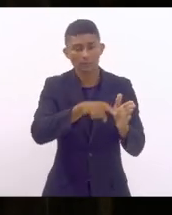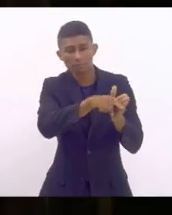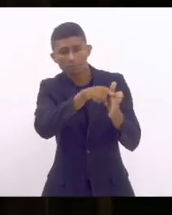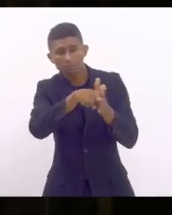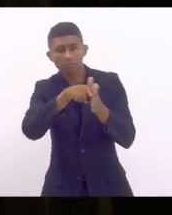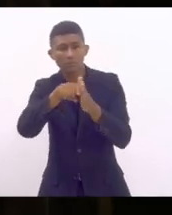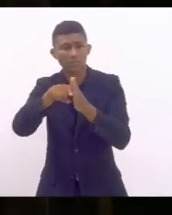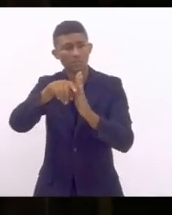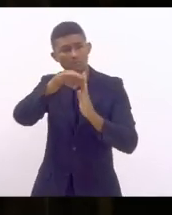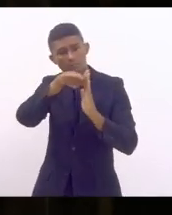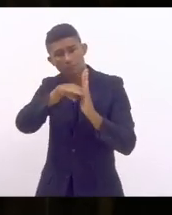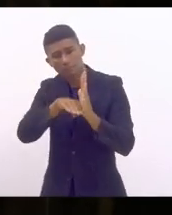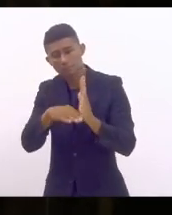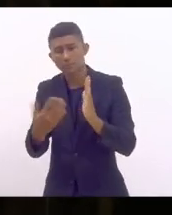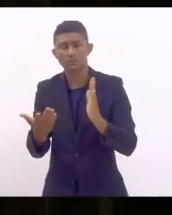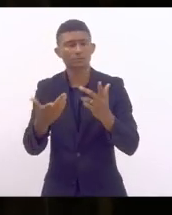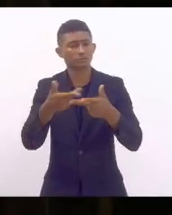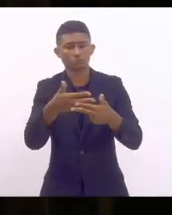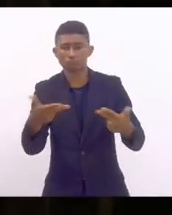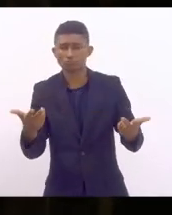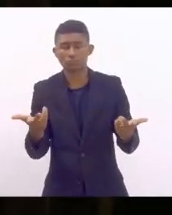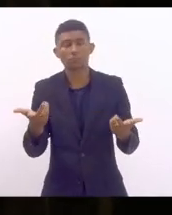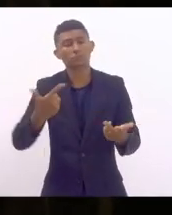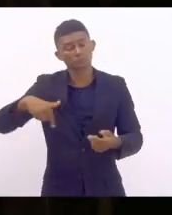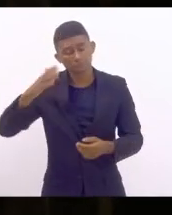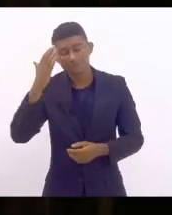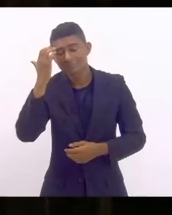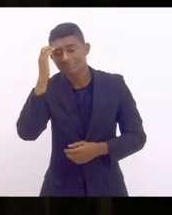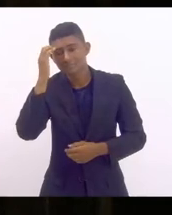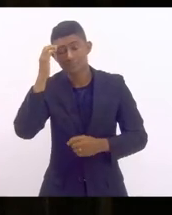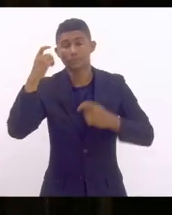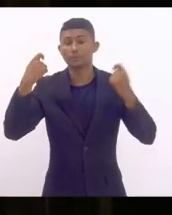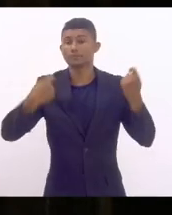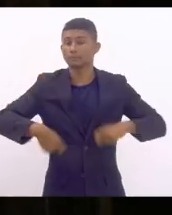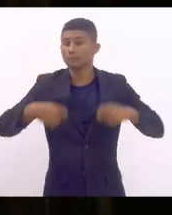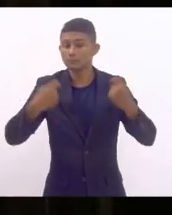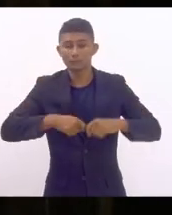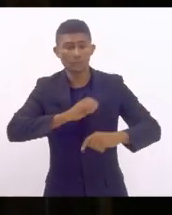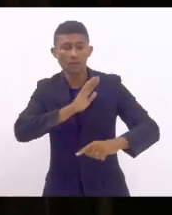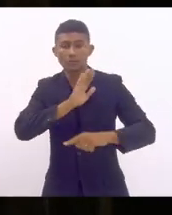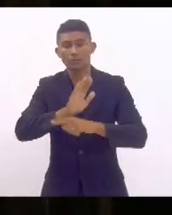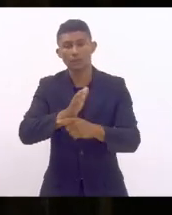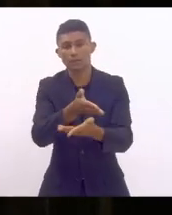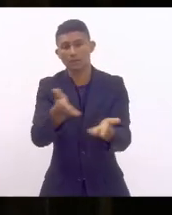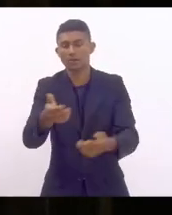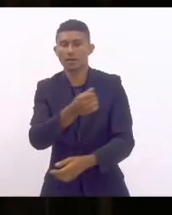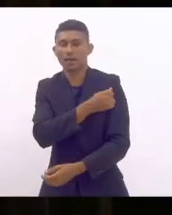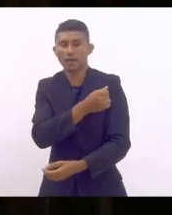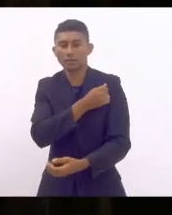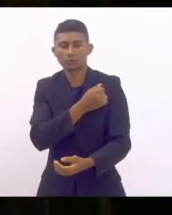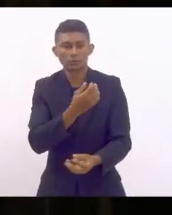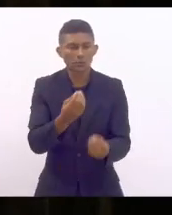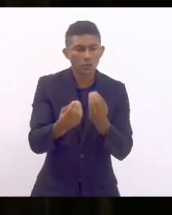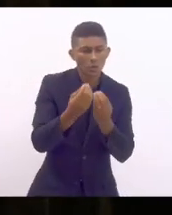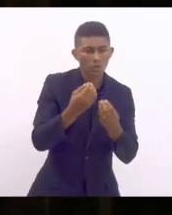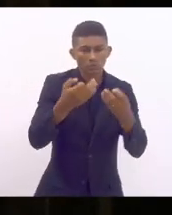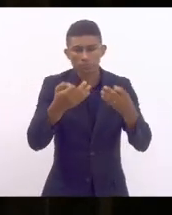pesquisa é por isso que nós entendemos que devemos reforçar a alimentação dos Estudantes